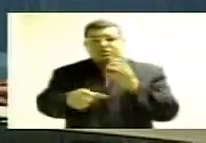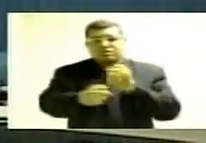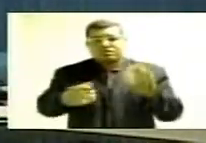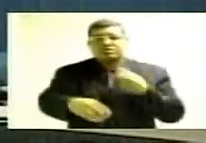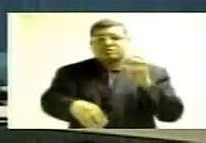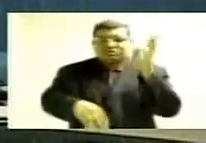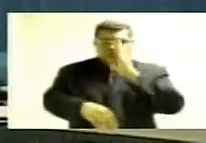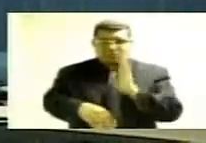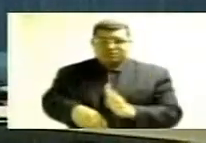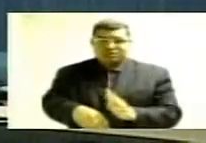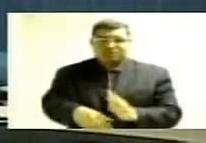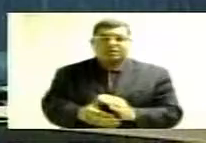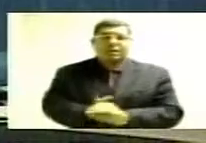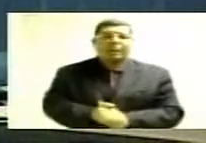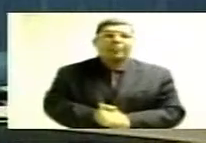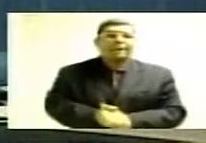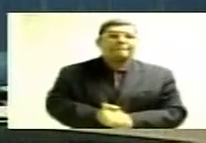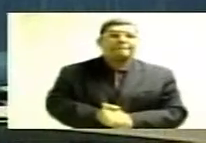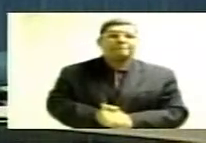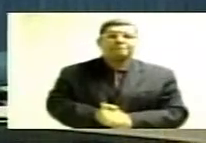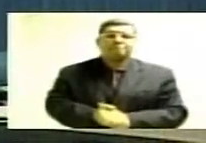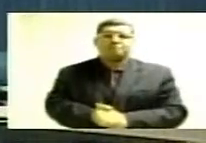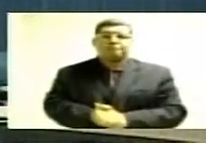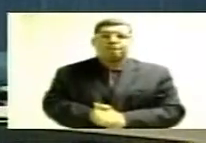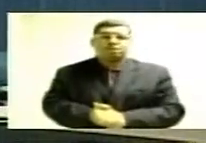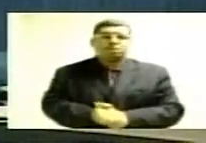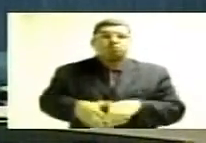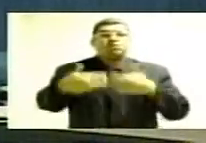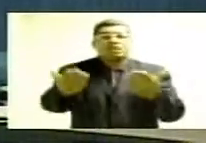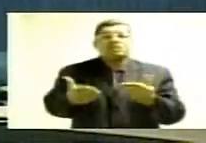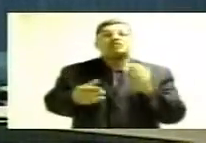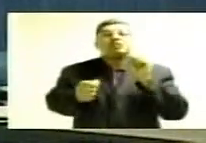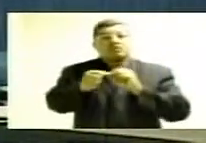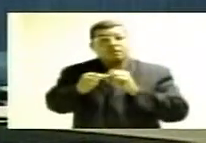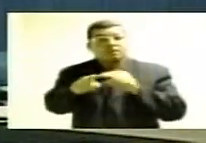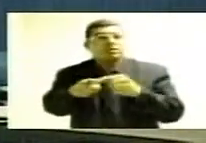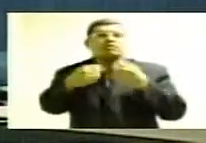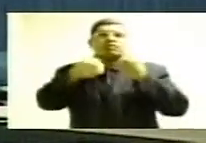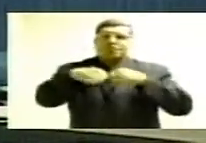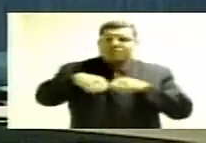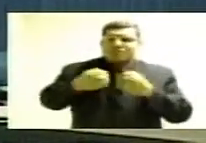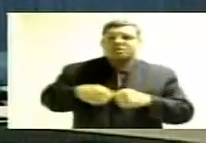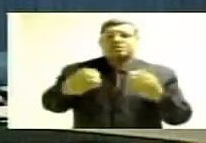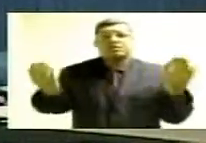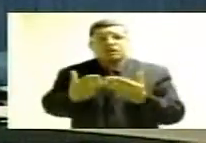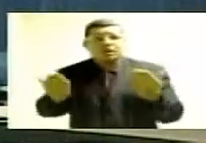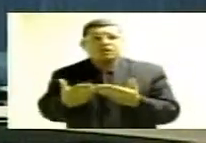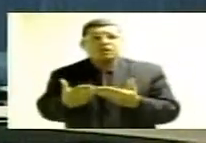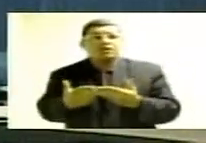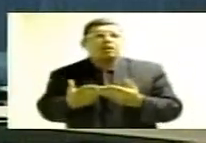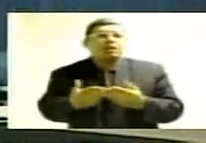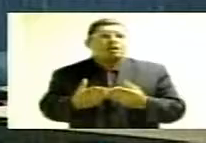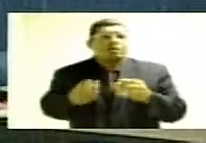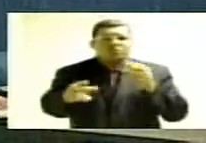tributária do nosso orçamentária do nosso estado. Isso remete necessariamente a